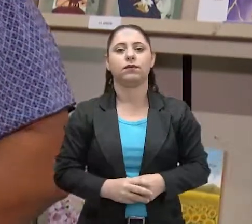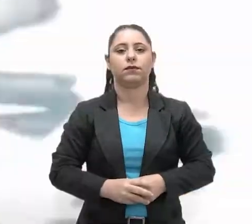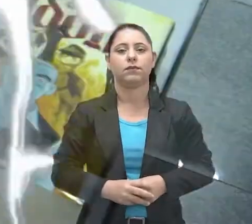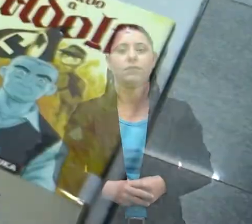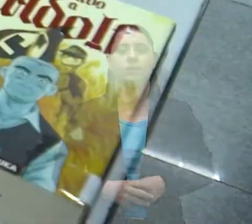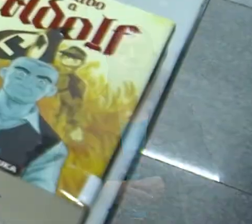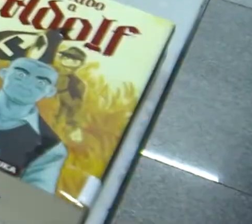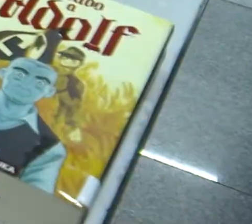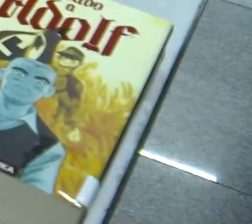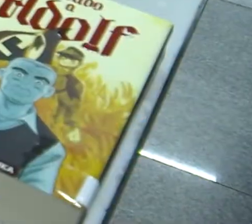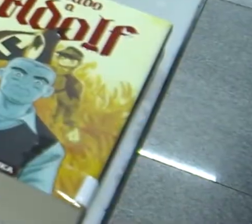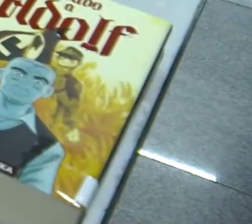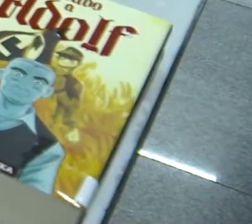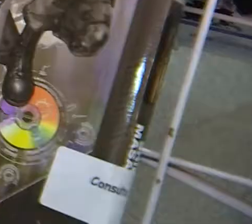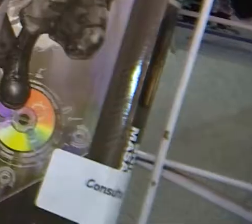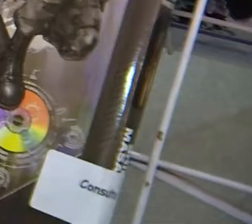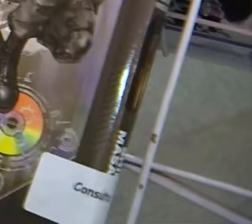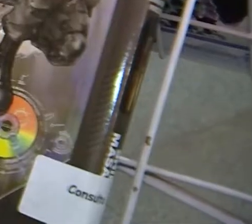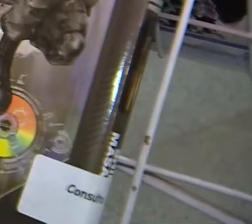13h30.